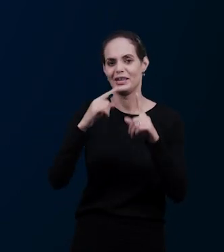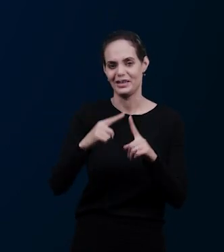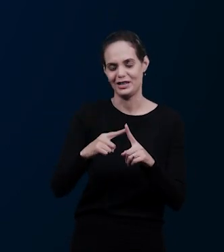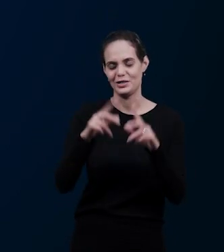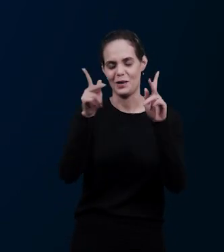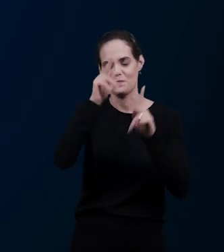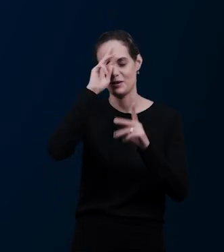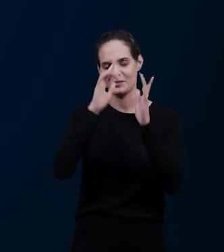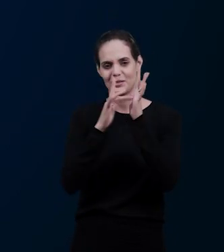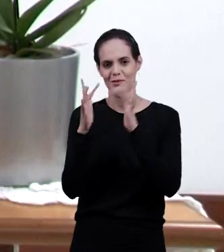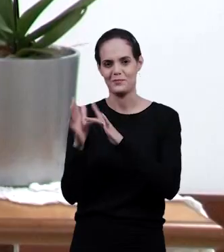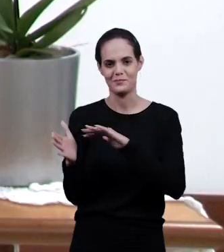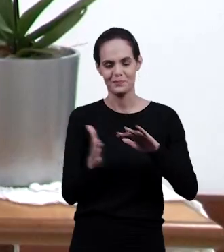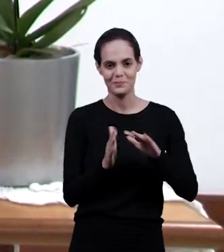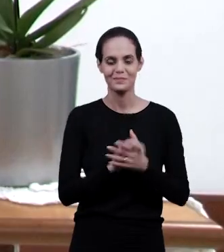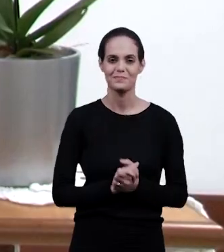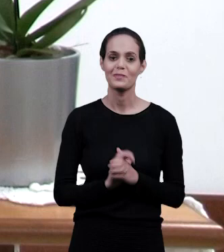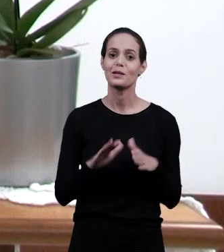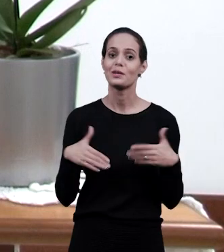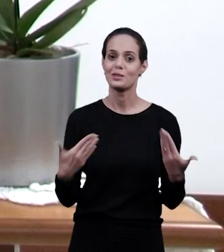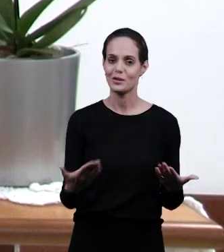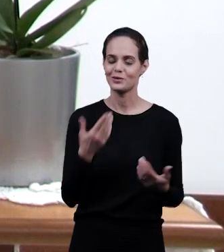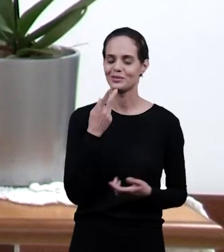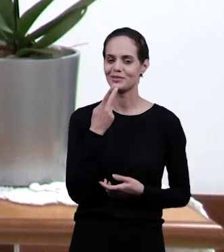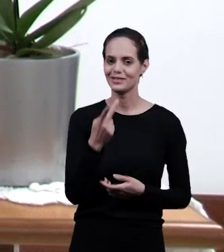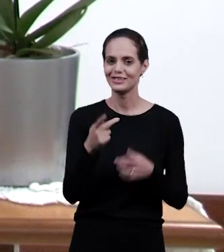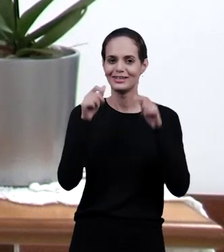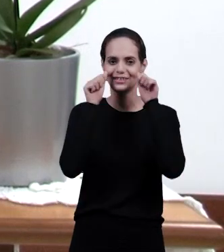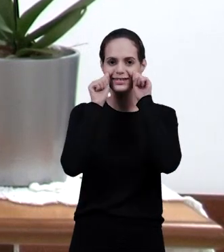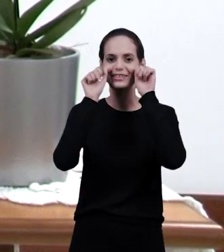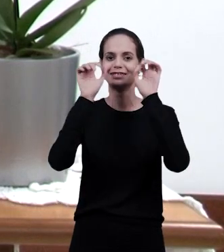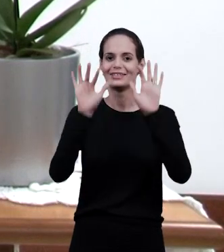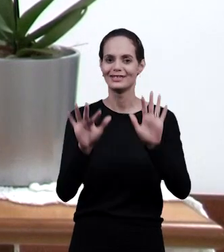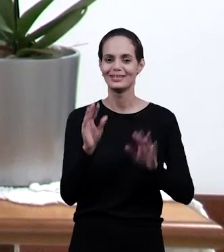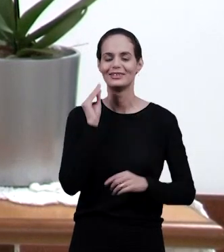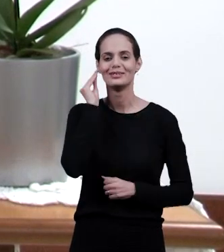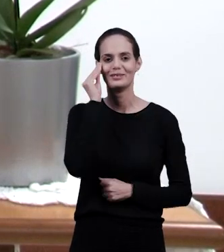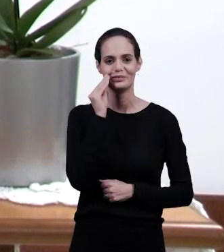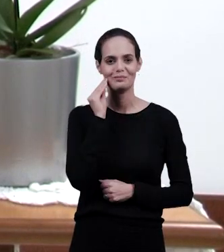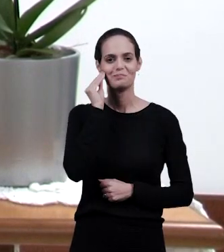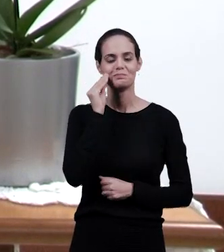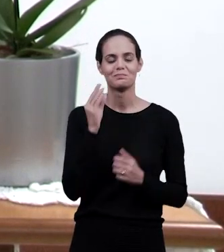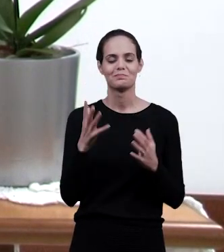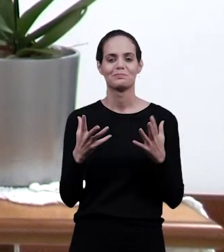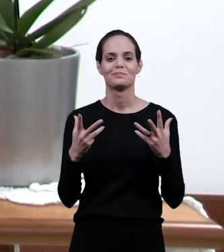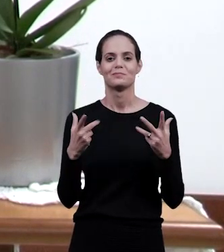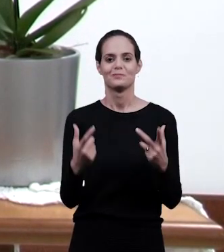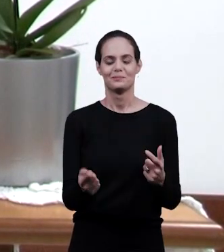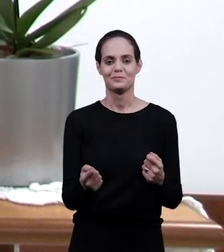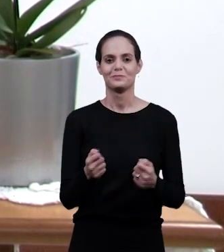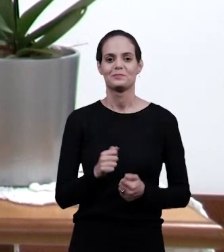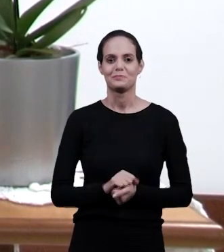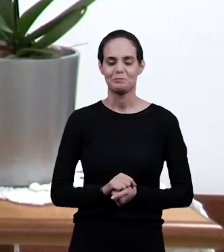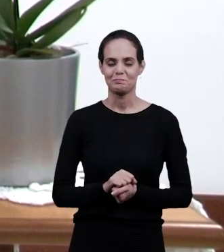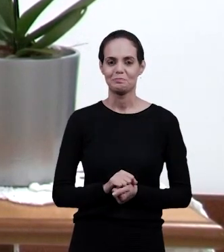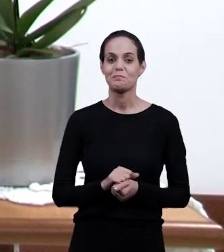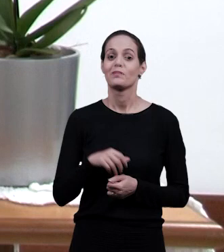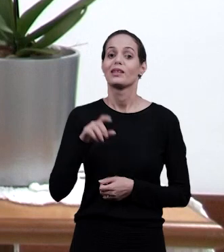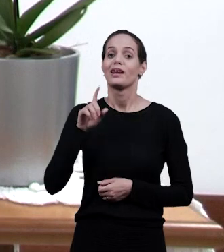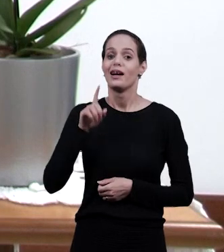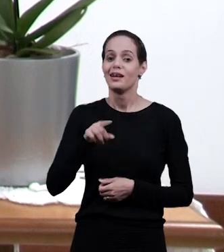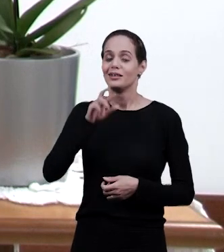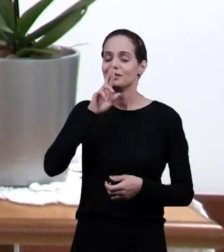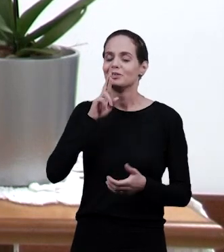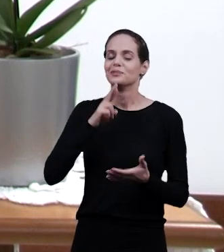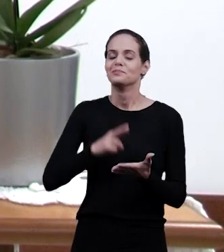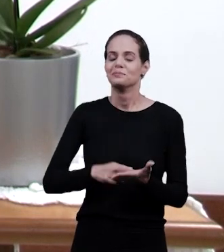igreja. Paz, Senhor. Então, meus irmãos, eu não disse que ia ser uma grande bênção, uma experiência maravilhosa? Isto